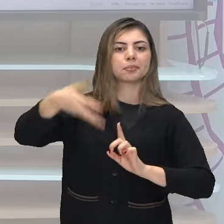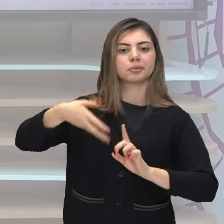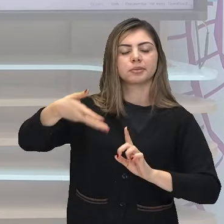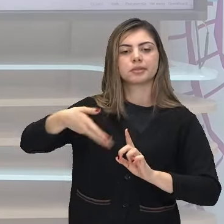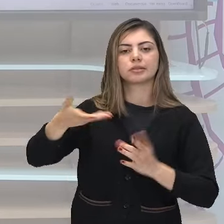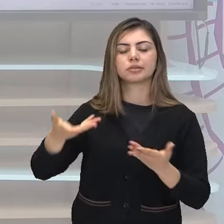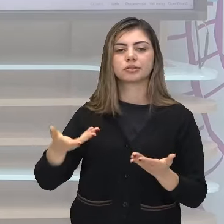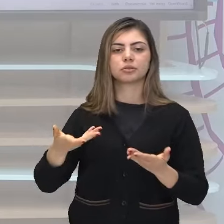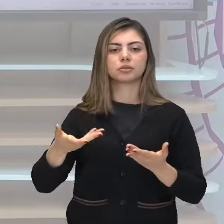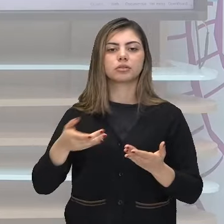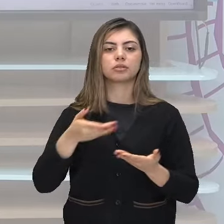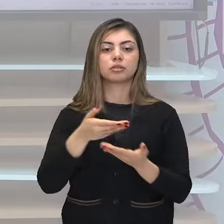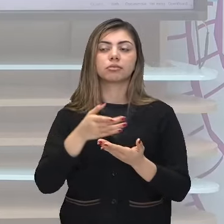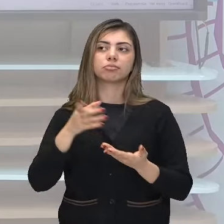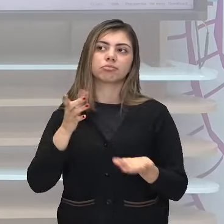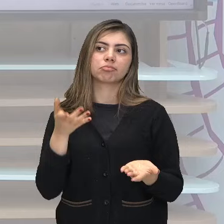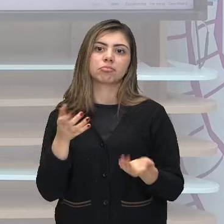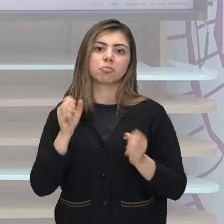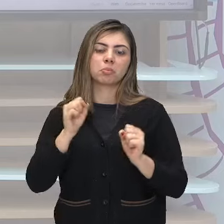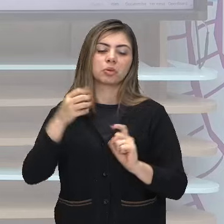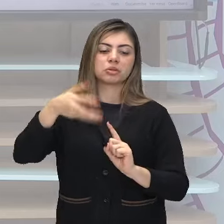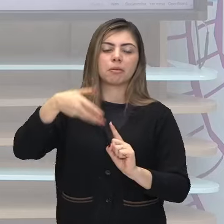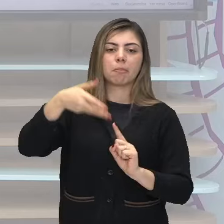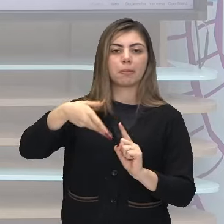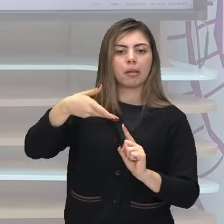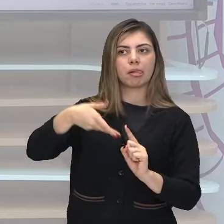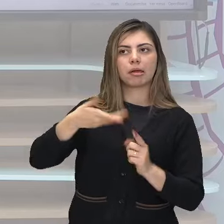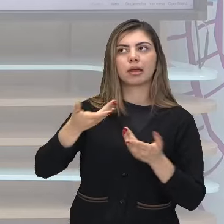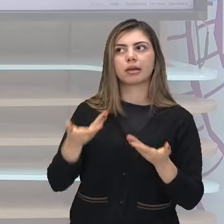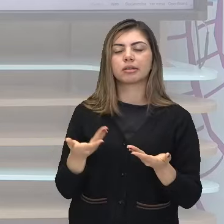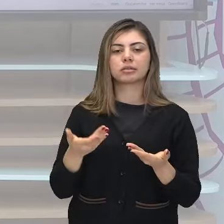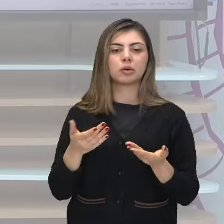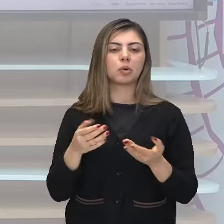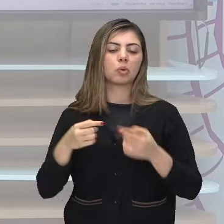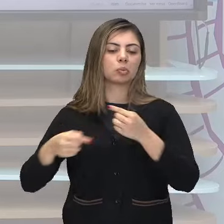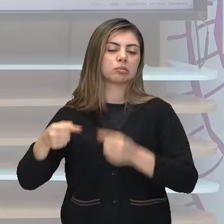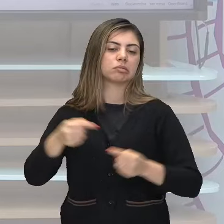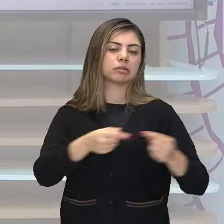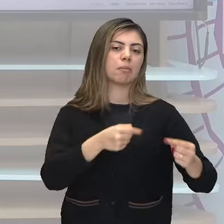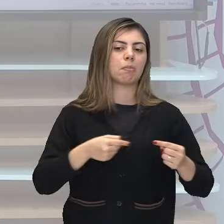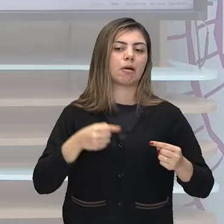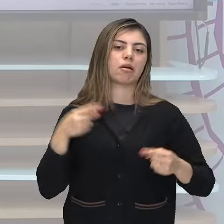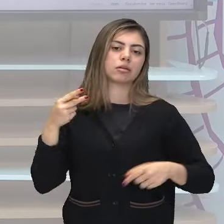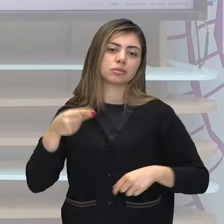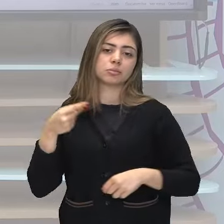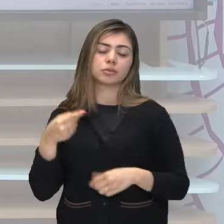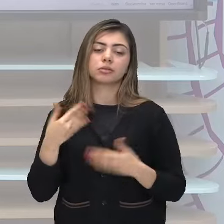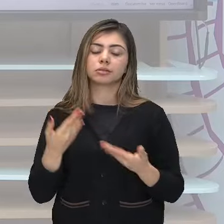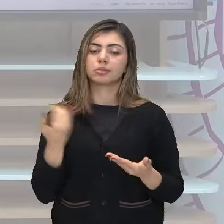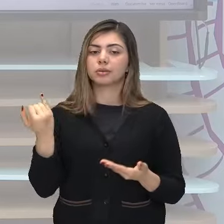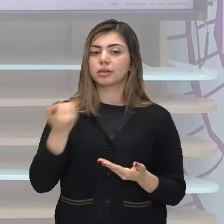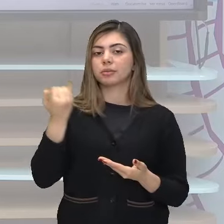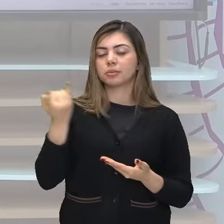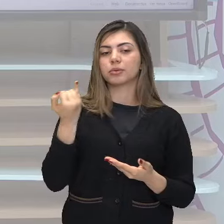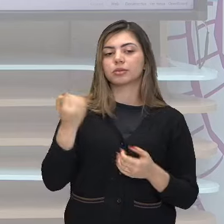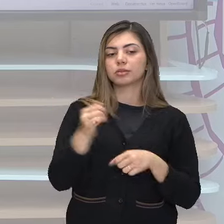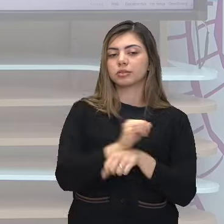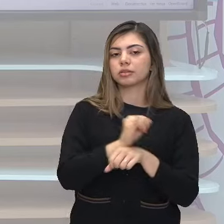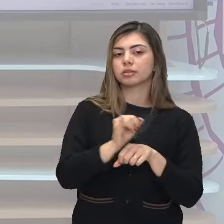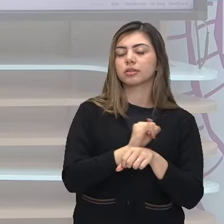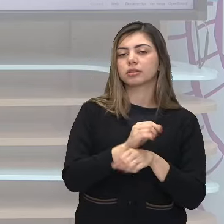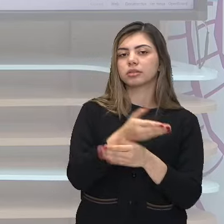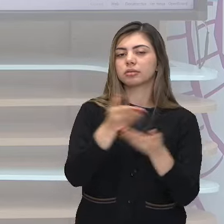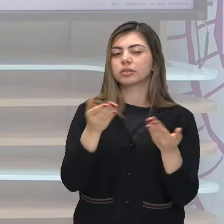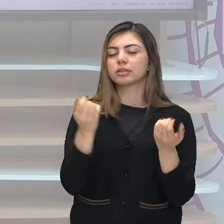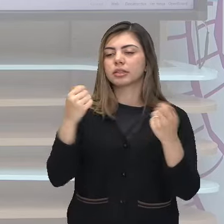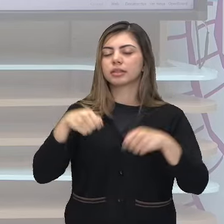eh numa palestra ou trazendo aí uma espécie de debate político tudo isso é importante para que você consiga